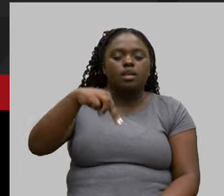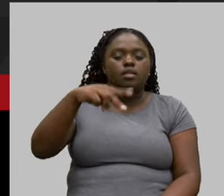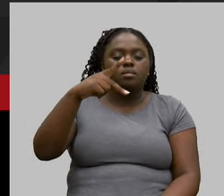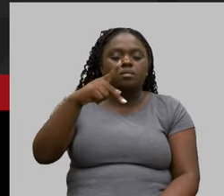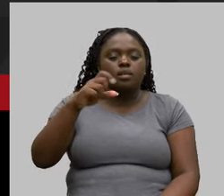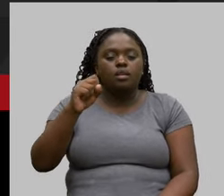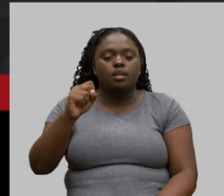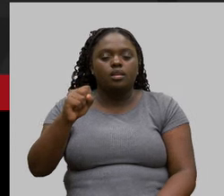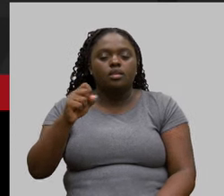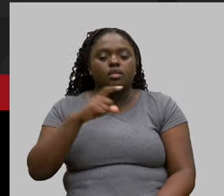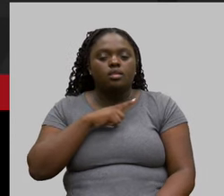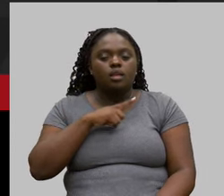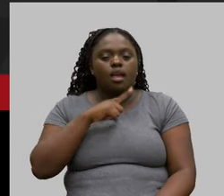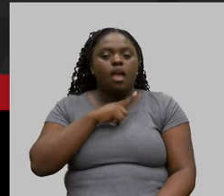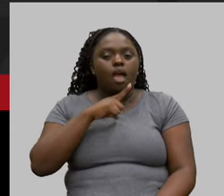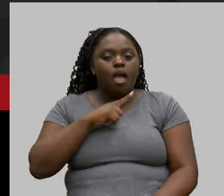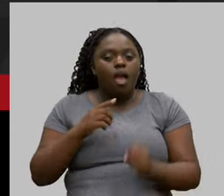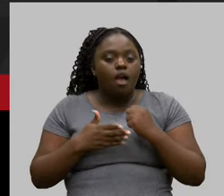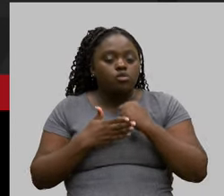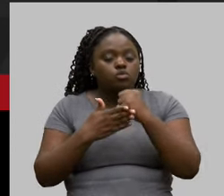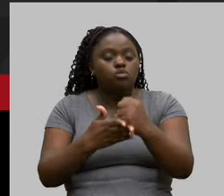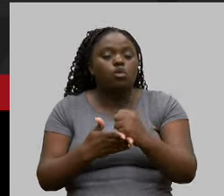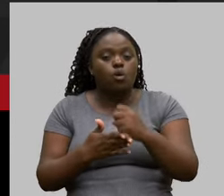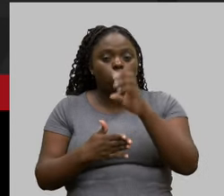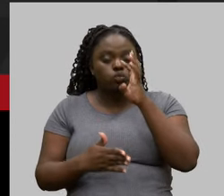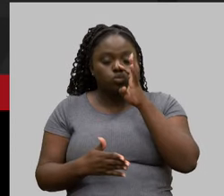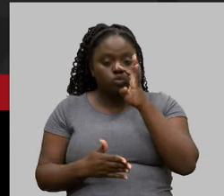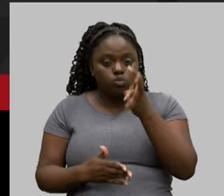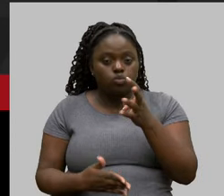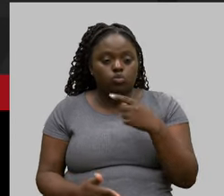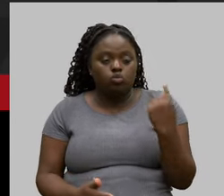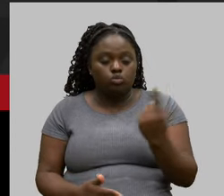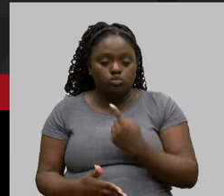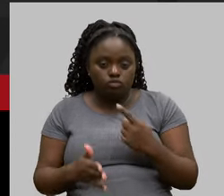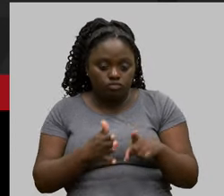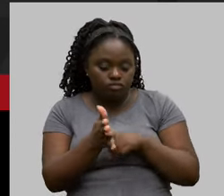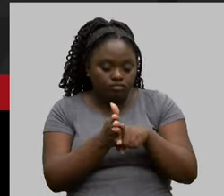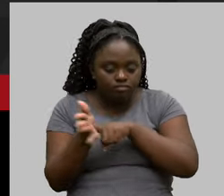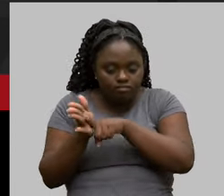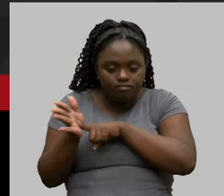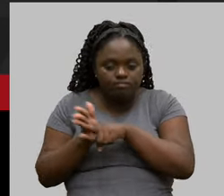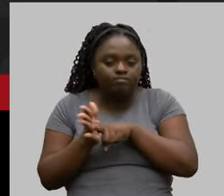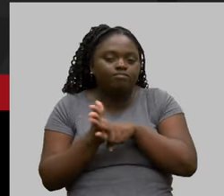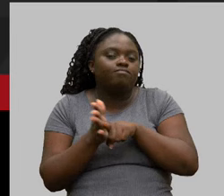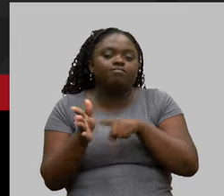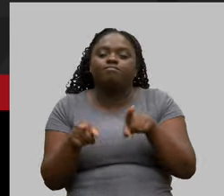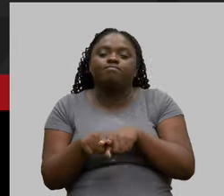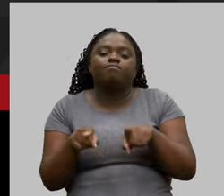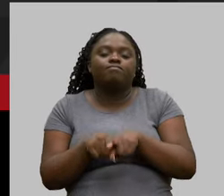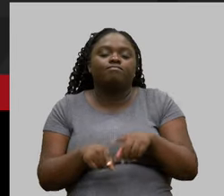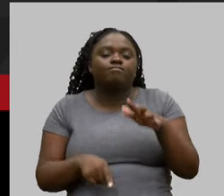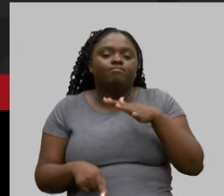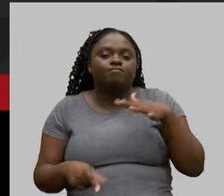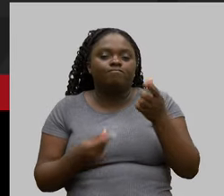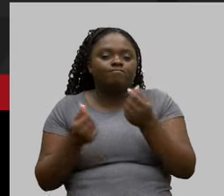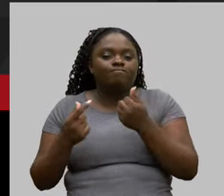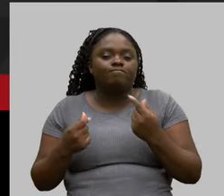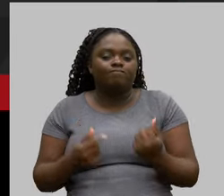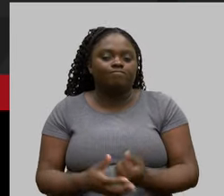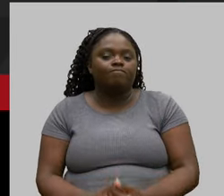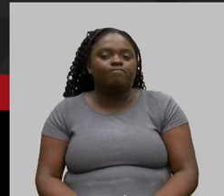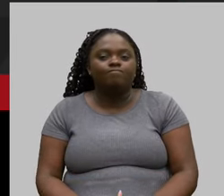de julgar recursos os recursos das nossas fiscalizações e da compensação previdenciária pode passar por